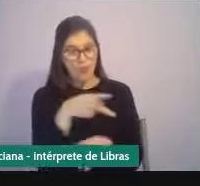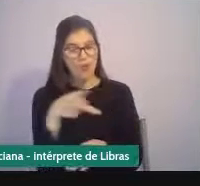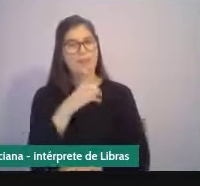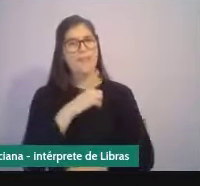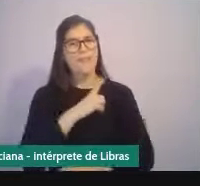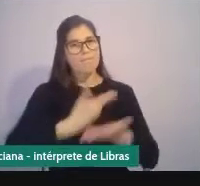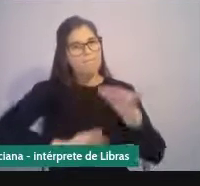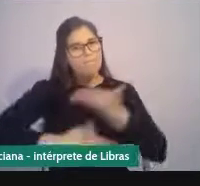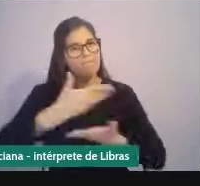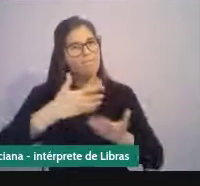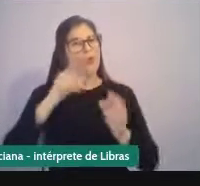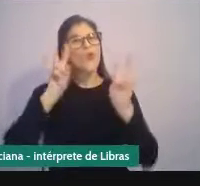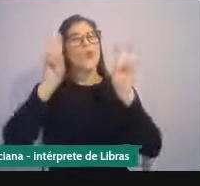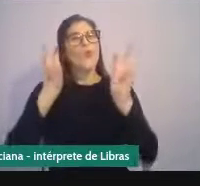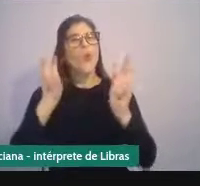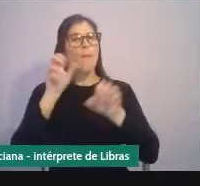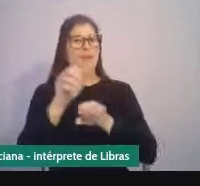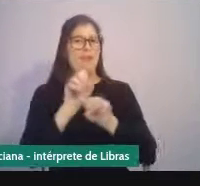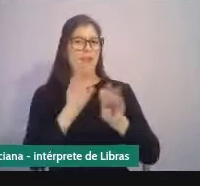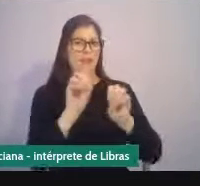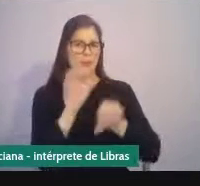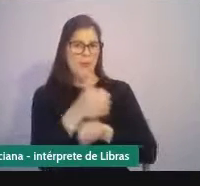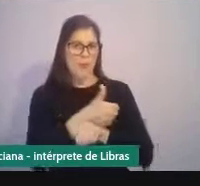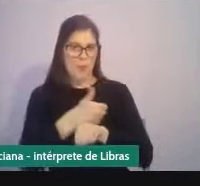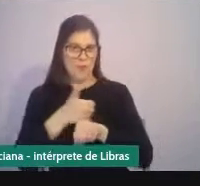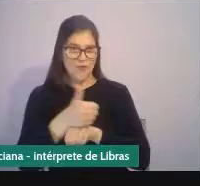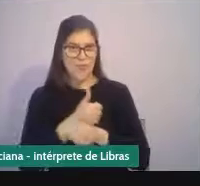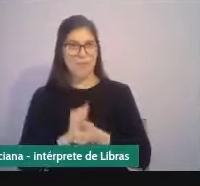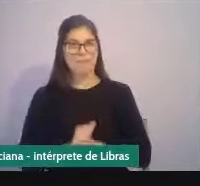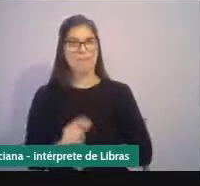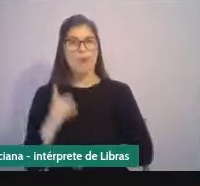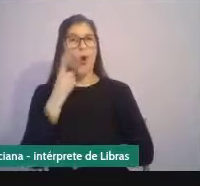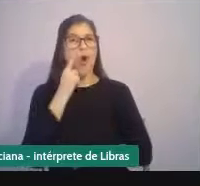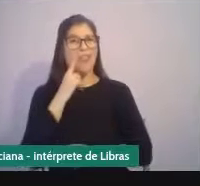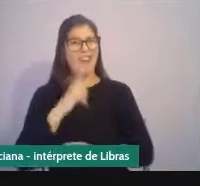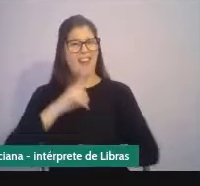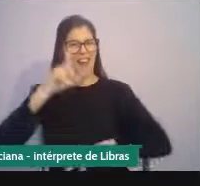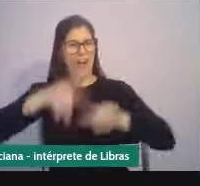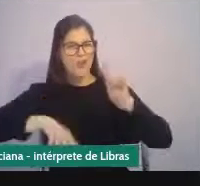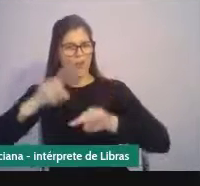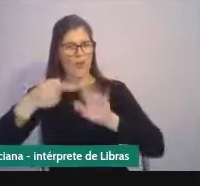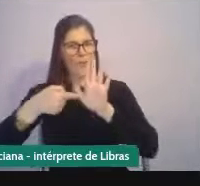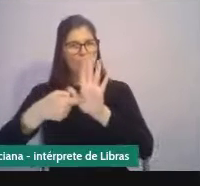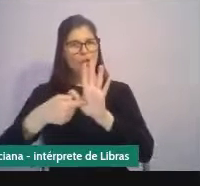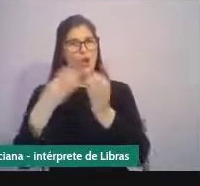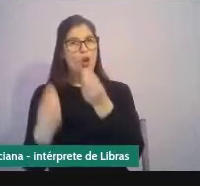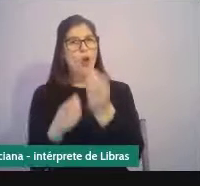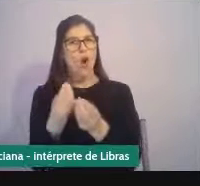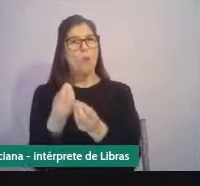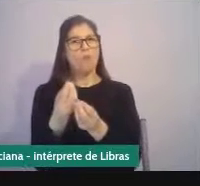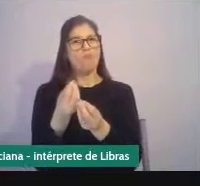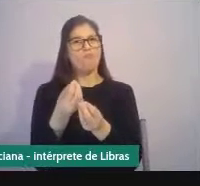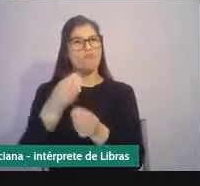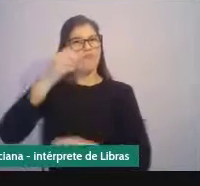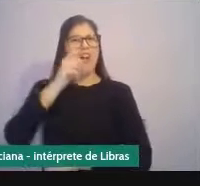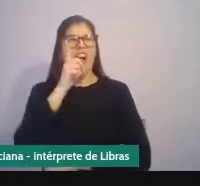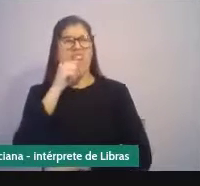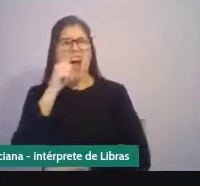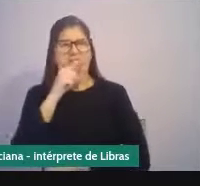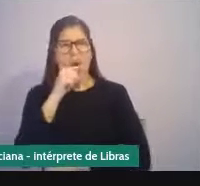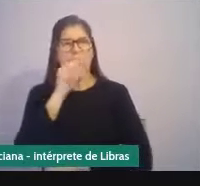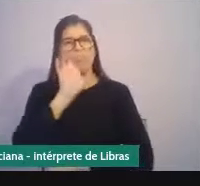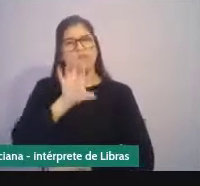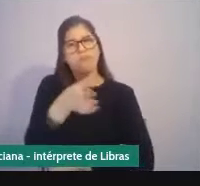a educação profissional. Aqui, por exemplo, a gente tem uma atividade da instalação da torneira elétrica, os passos para instalar a